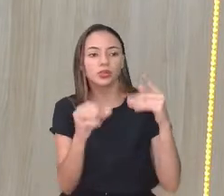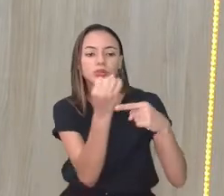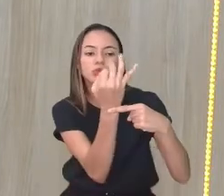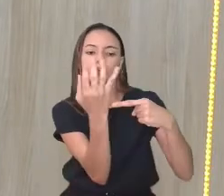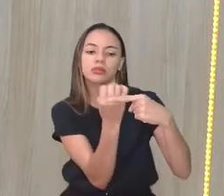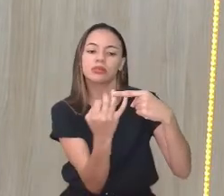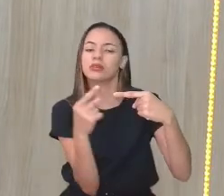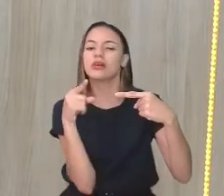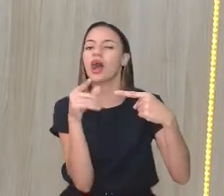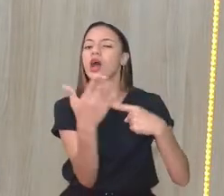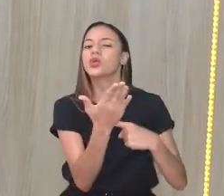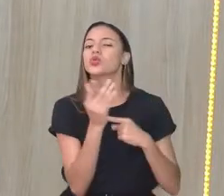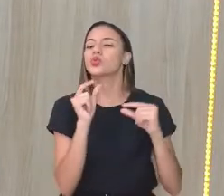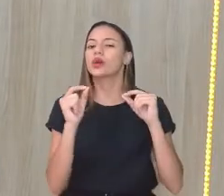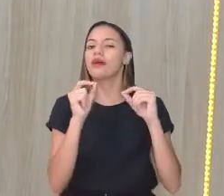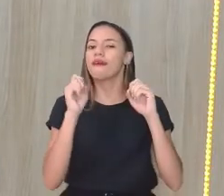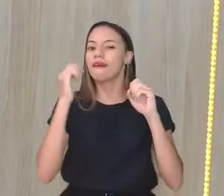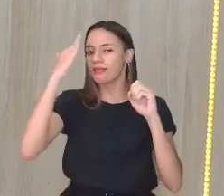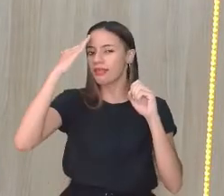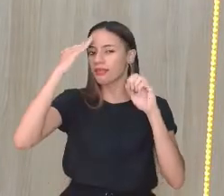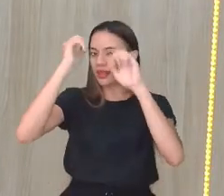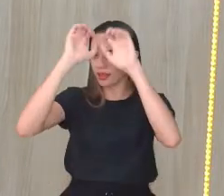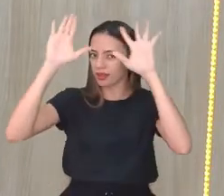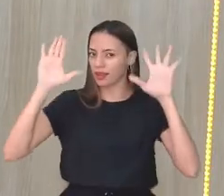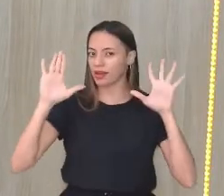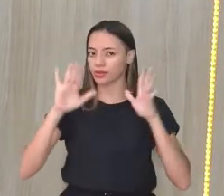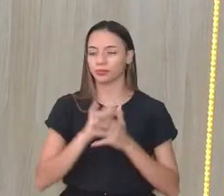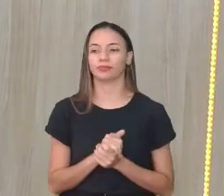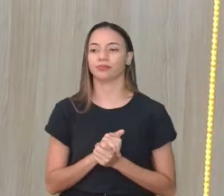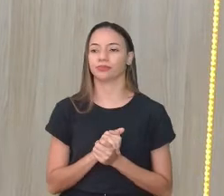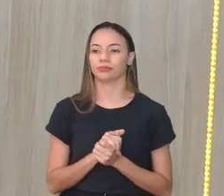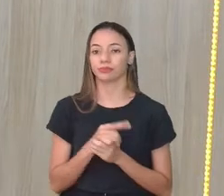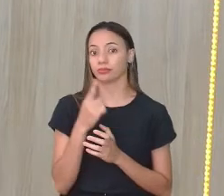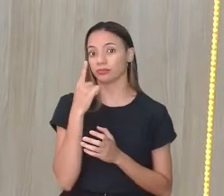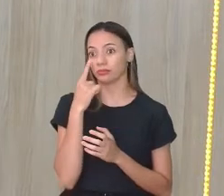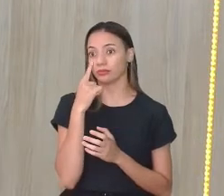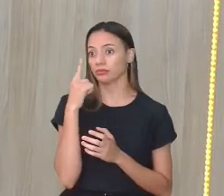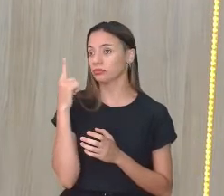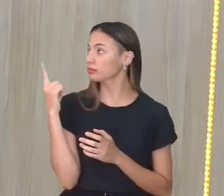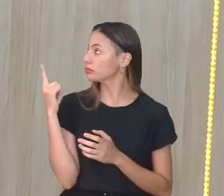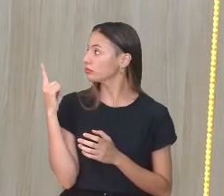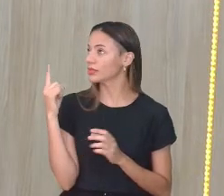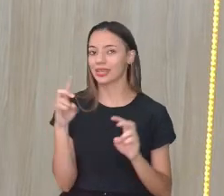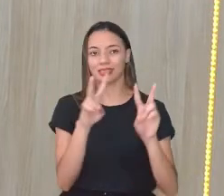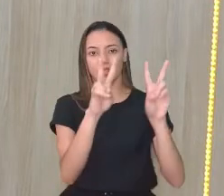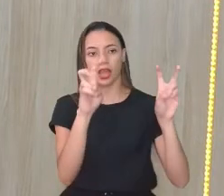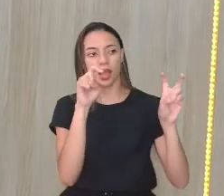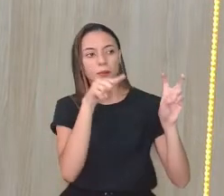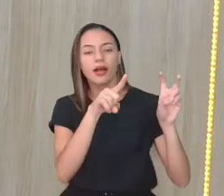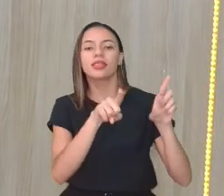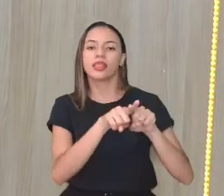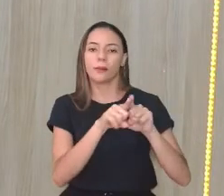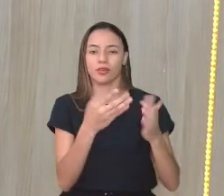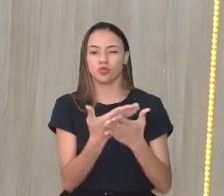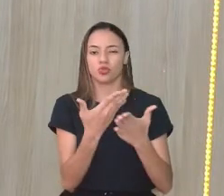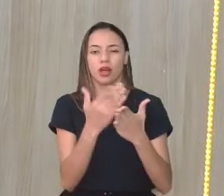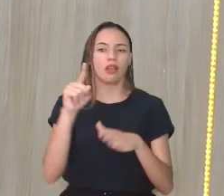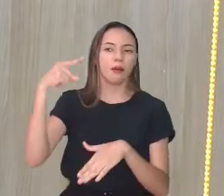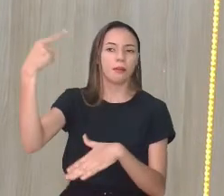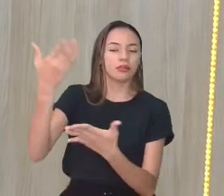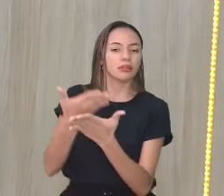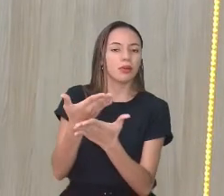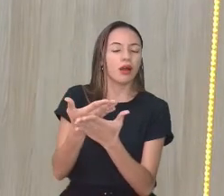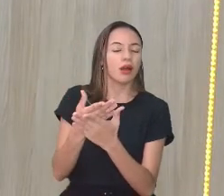gente a compreender, tá certo? Nesse caso aí, a gente vai ter um dos temas a serem trabalhados nas próximas aulas, é